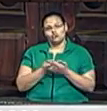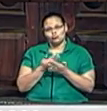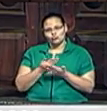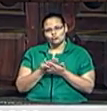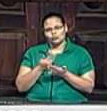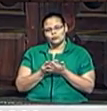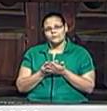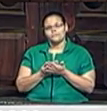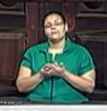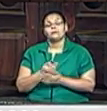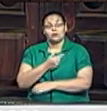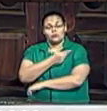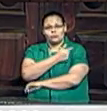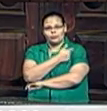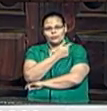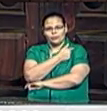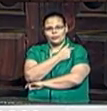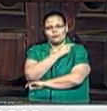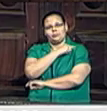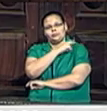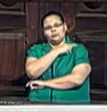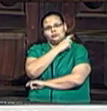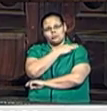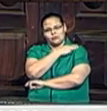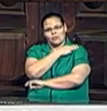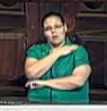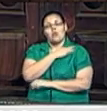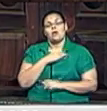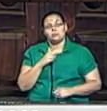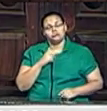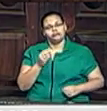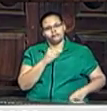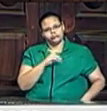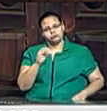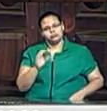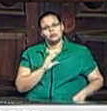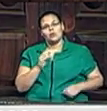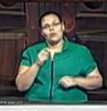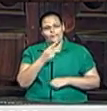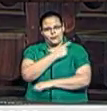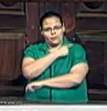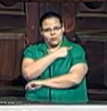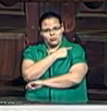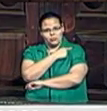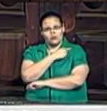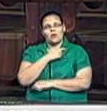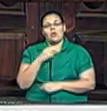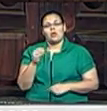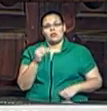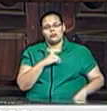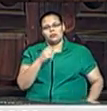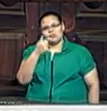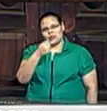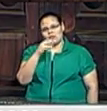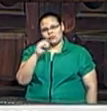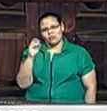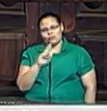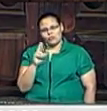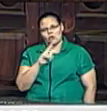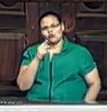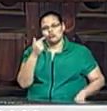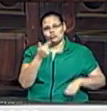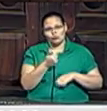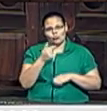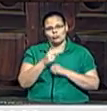cada aprovação ele recebe um valor na caderneta de poupança. Quando ele é aprovado no primeiro ano, ele recebe R$ 700. No segundo